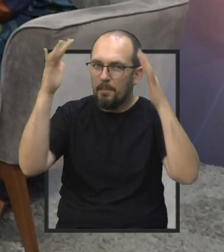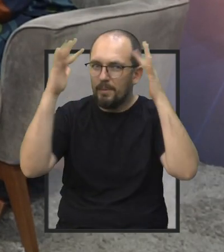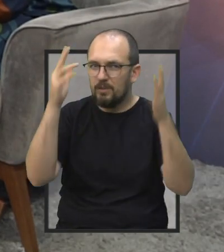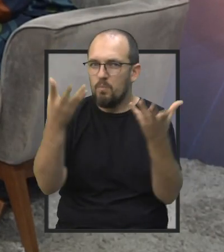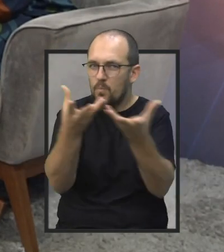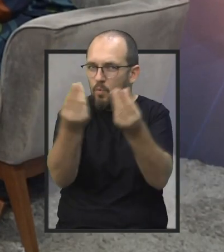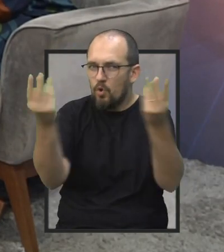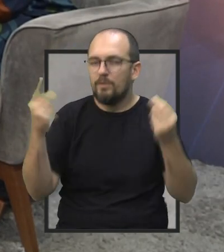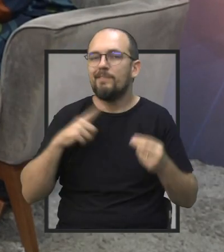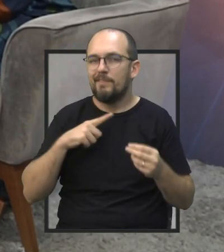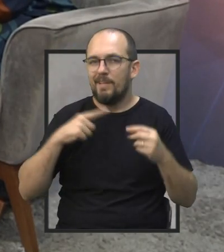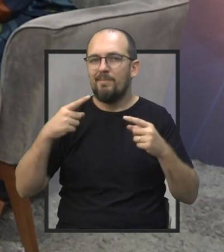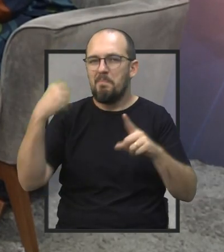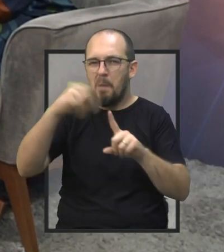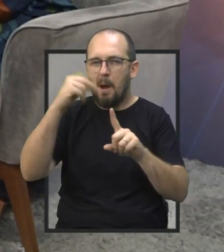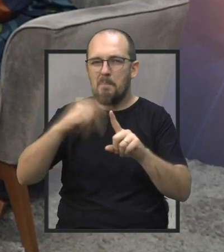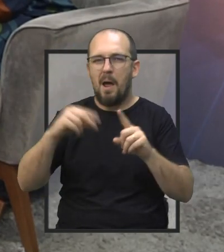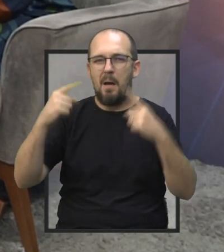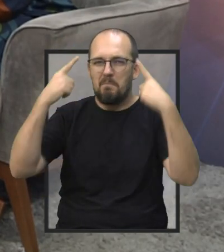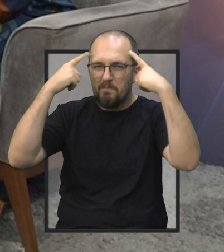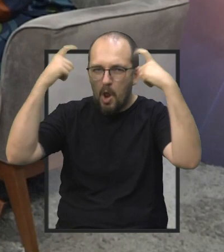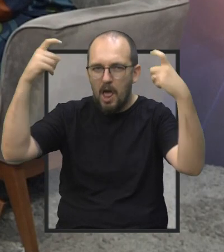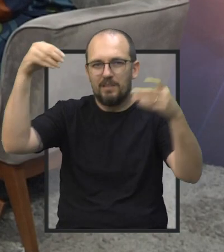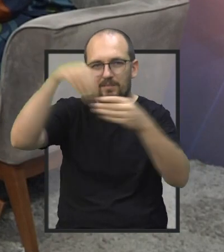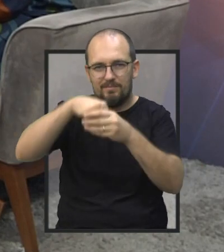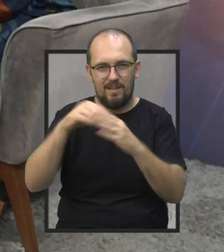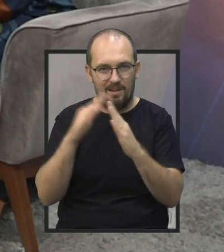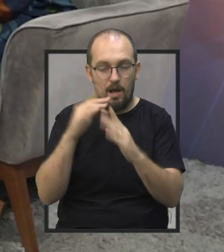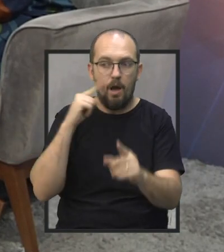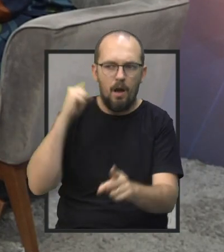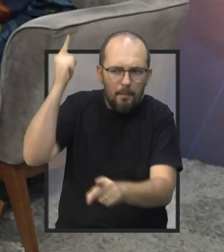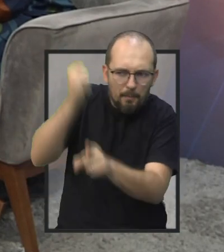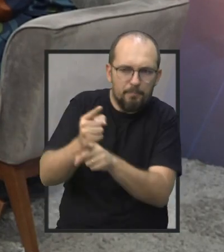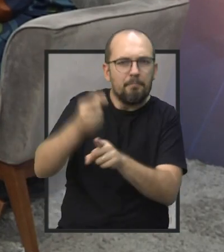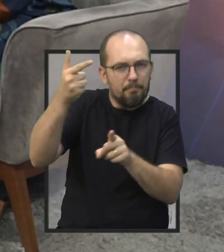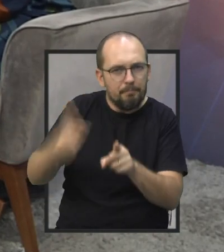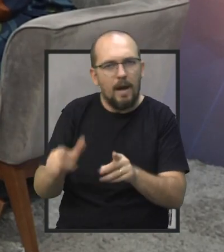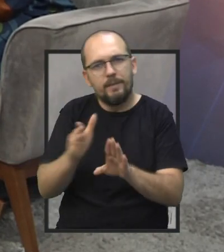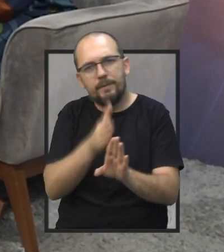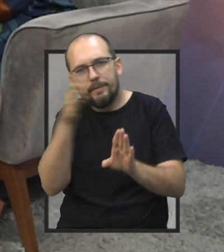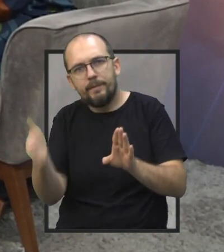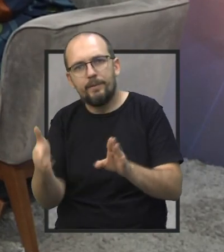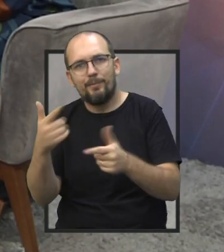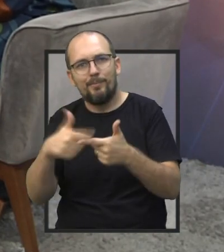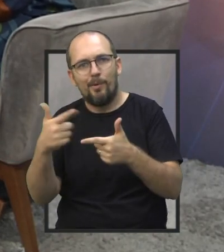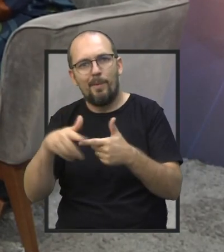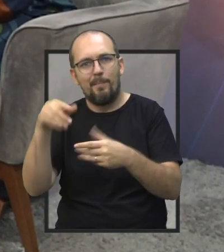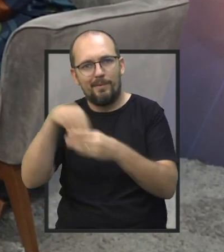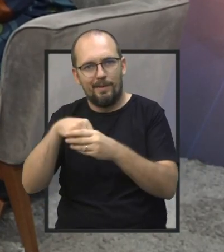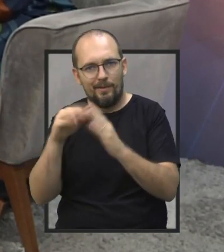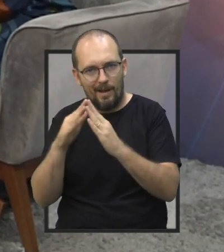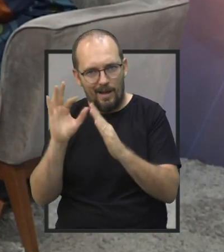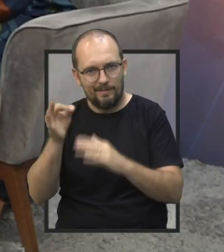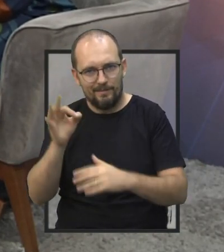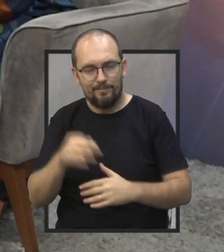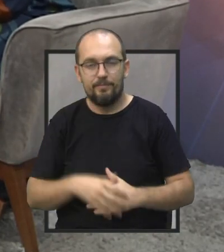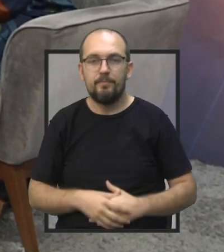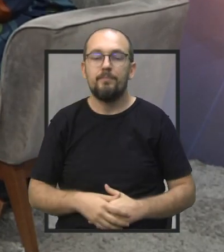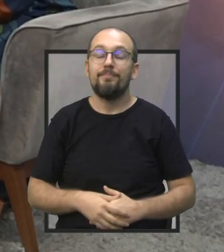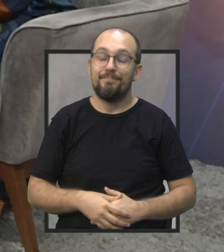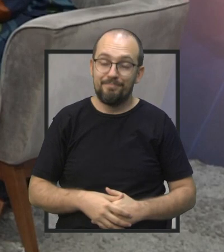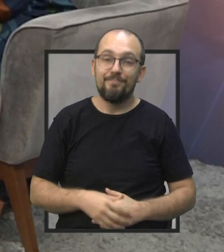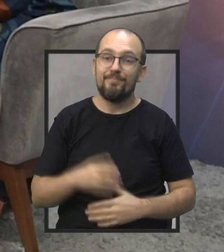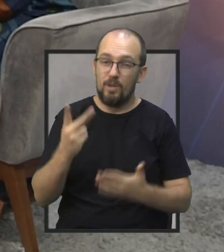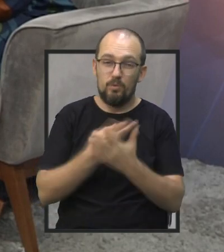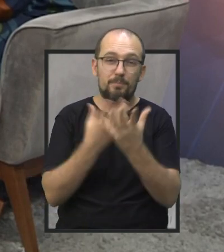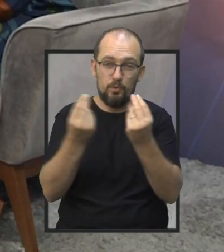devem receber muitos casos de violência doméstica e aí acaba descobrindo um outro problema ali na casa, né? Isso acontece mesmo? Acontece